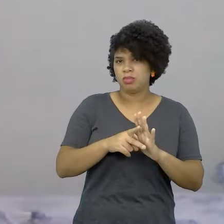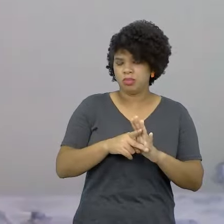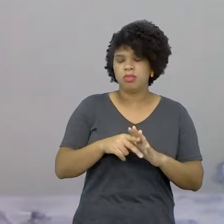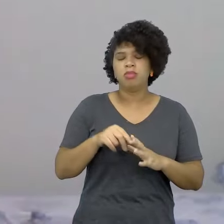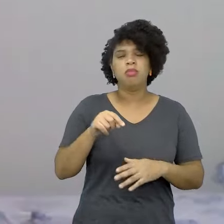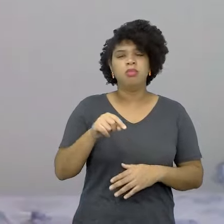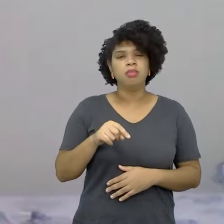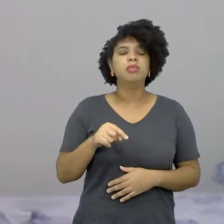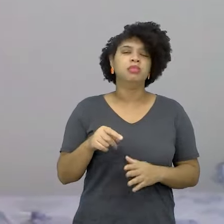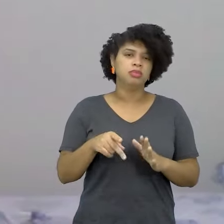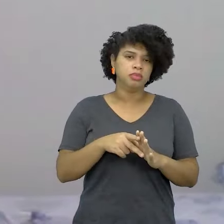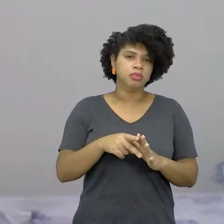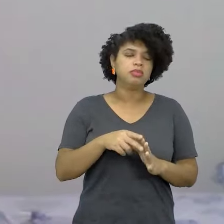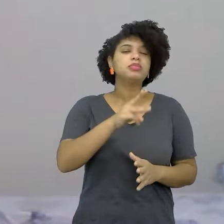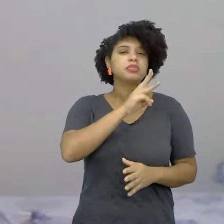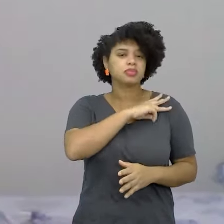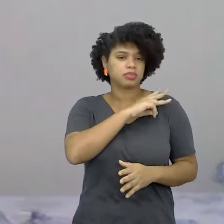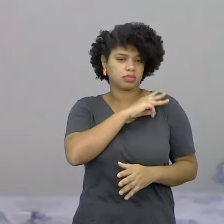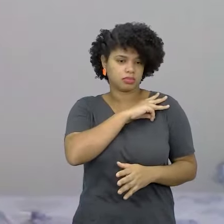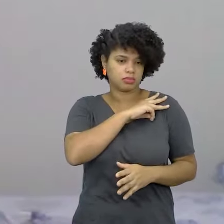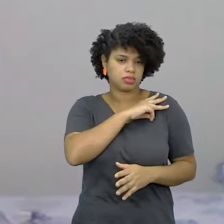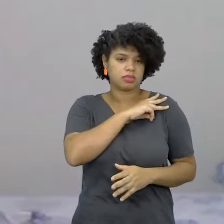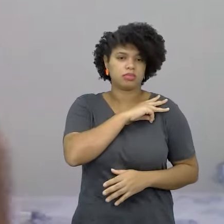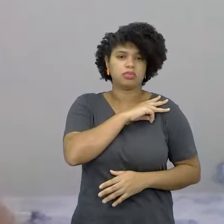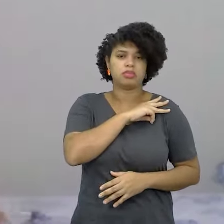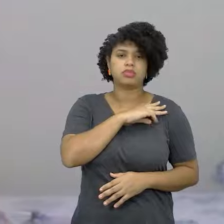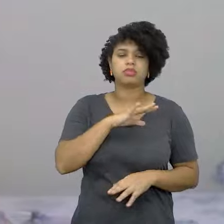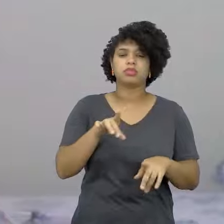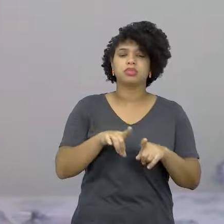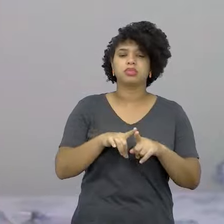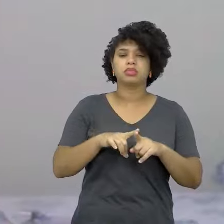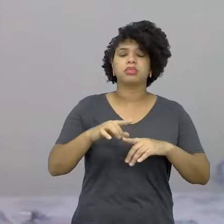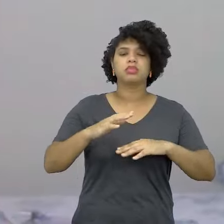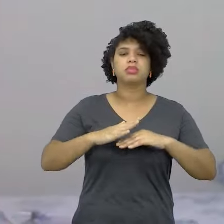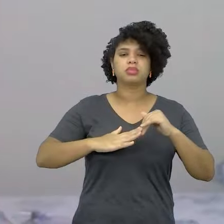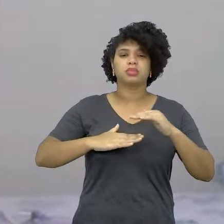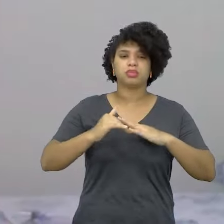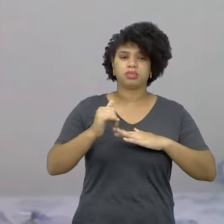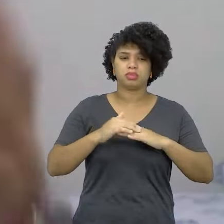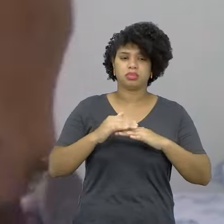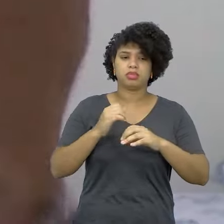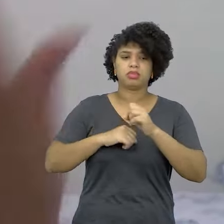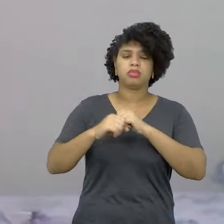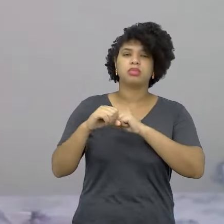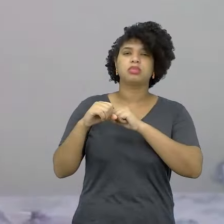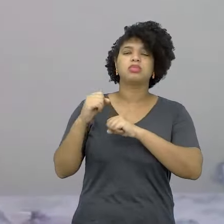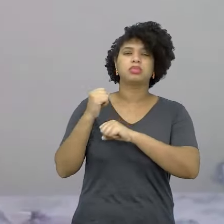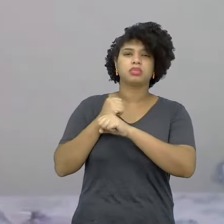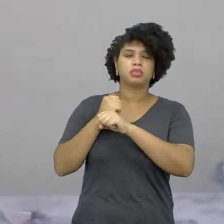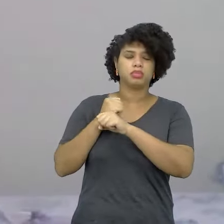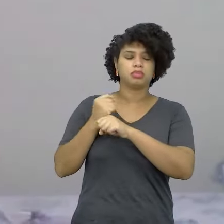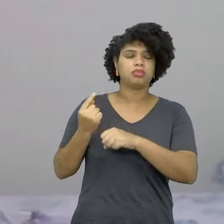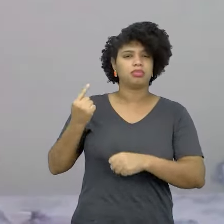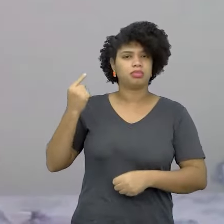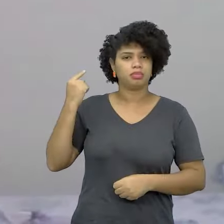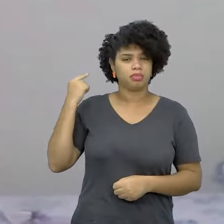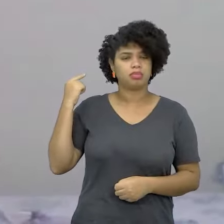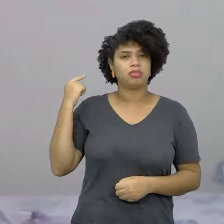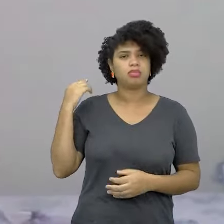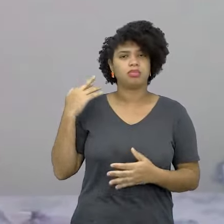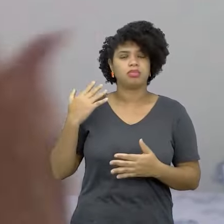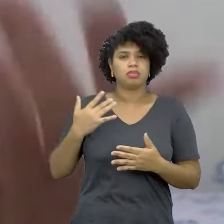eles estão cursando, que é o terceiro ano, quanto as habilidades de anos anteriores e também que eles tenham